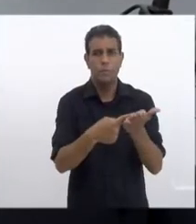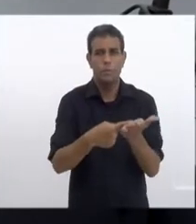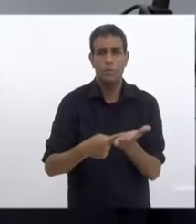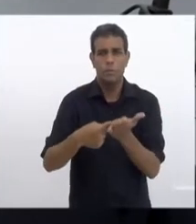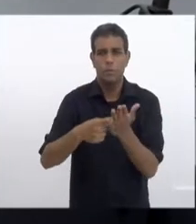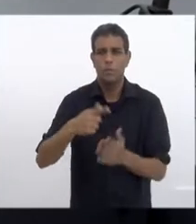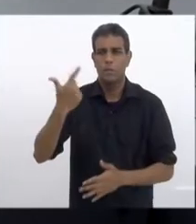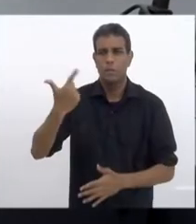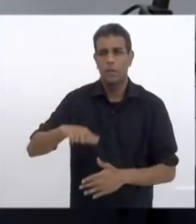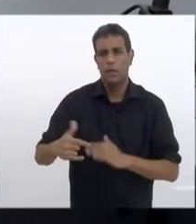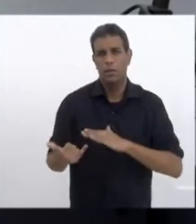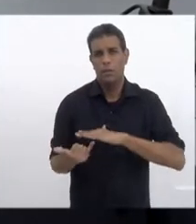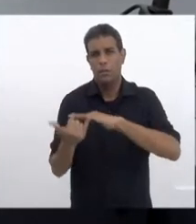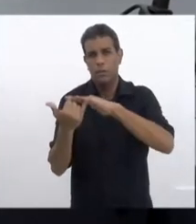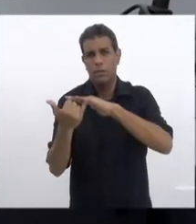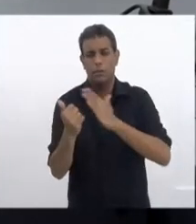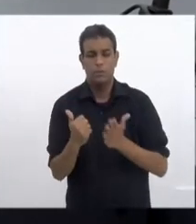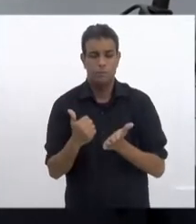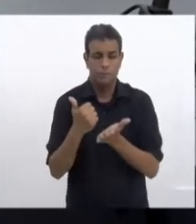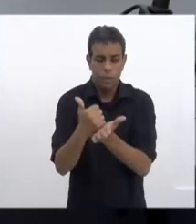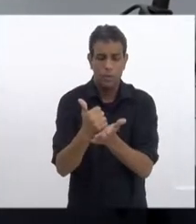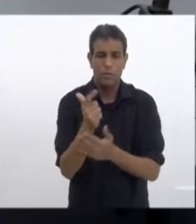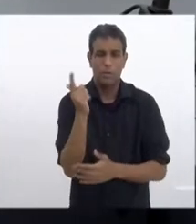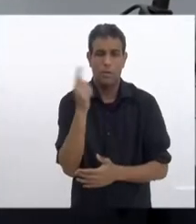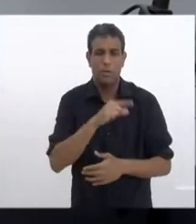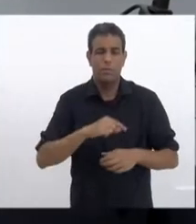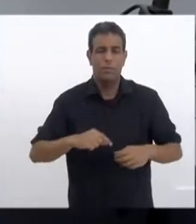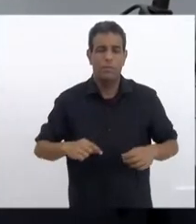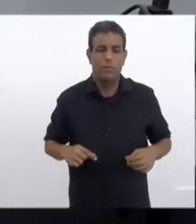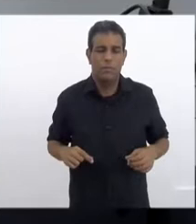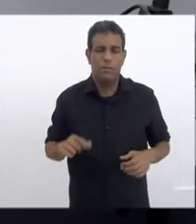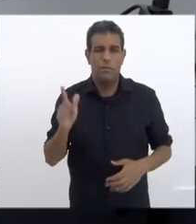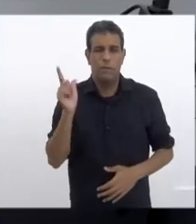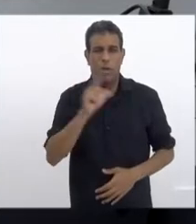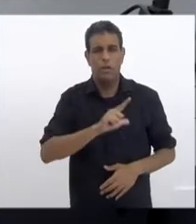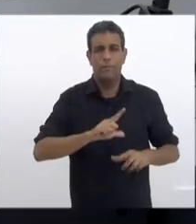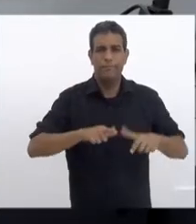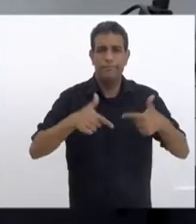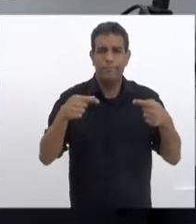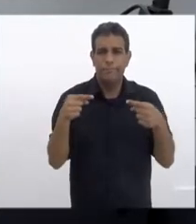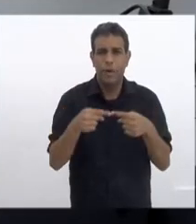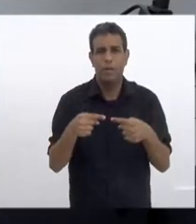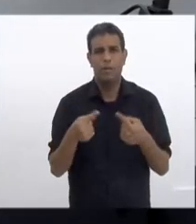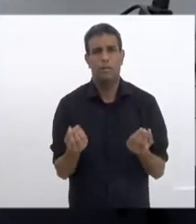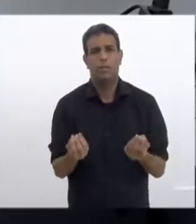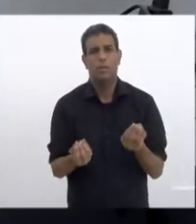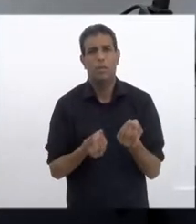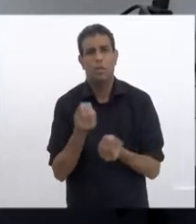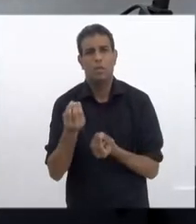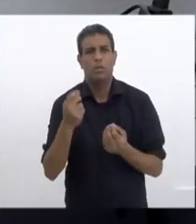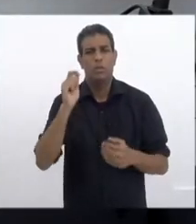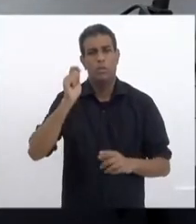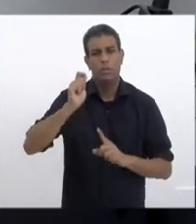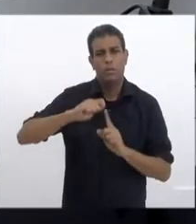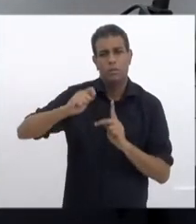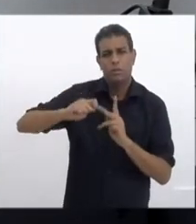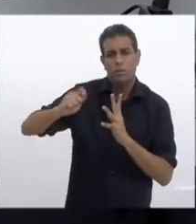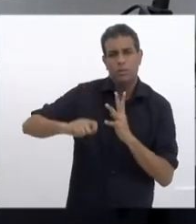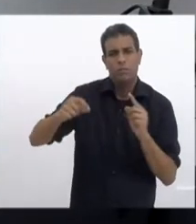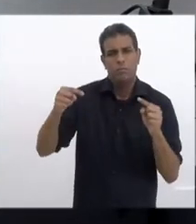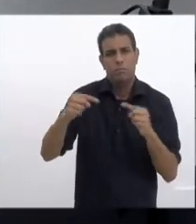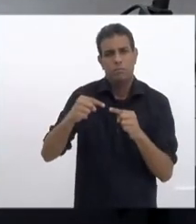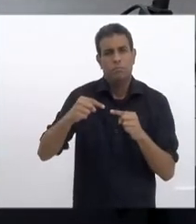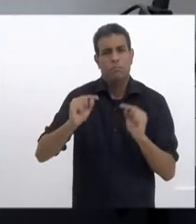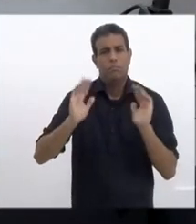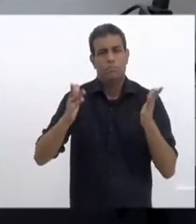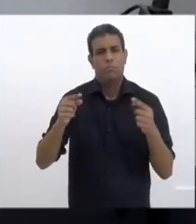né? Tem dado para nós um apoio com custo de qualificação também, uma vez, digamos, por mês, eles vão lá fazer um trabalho por